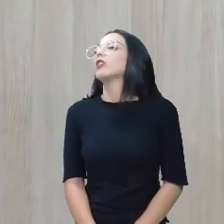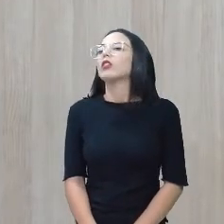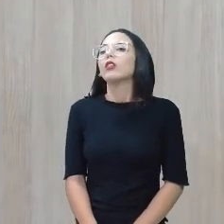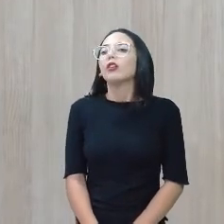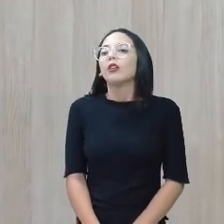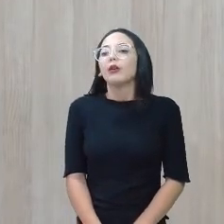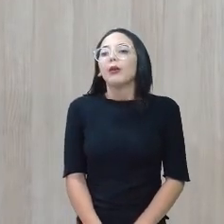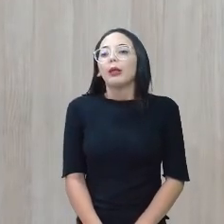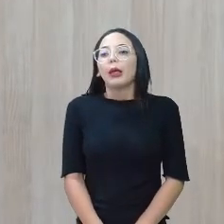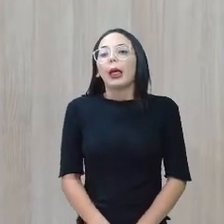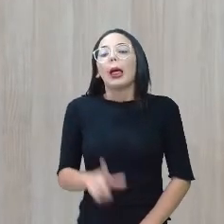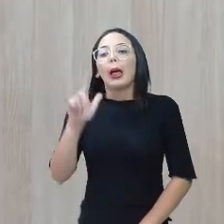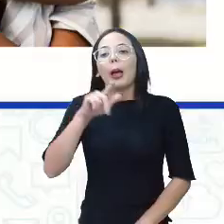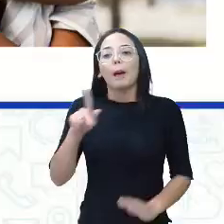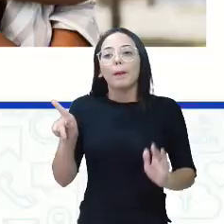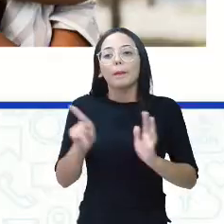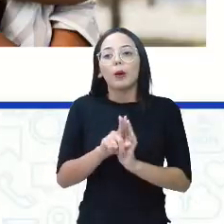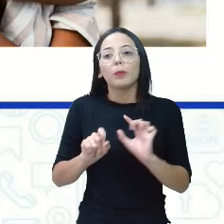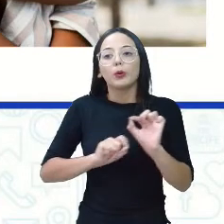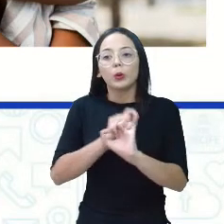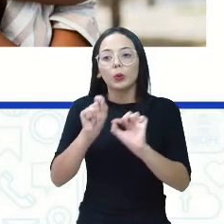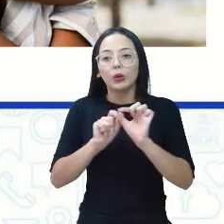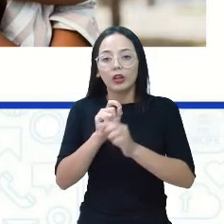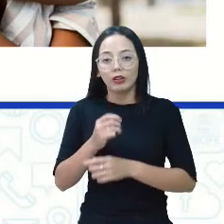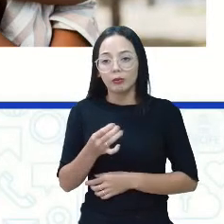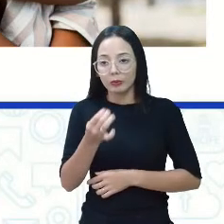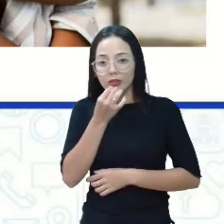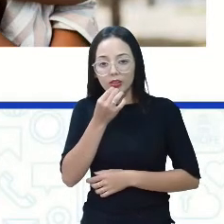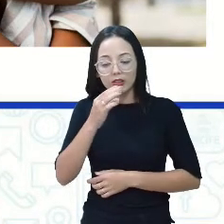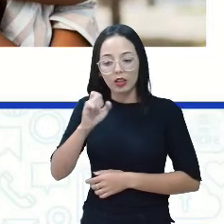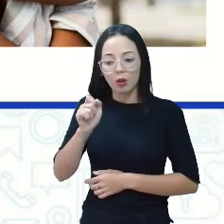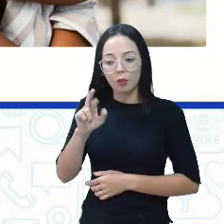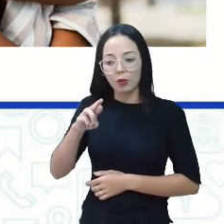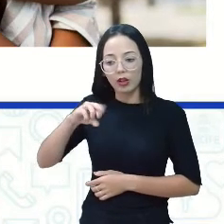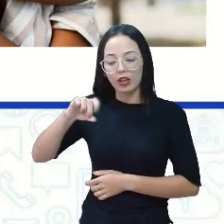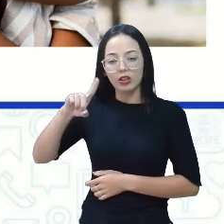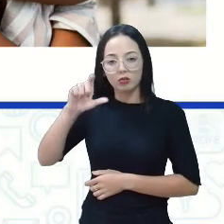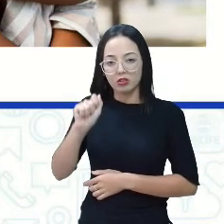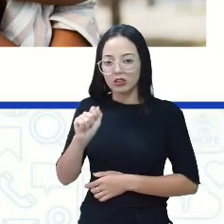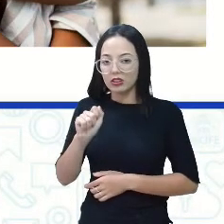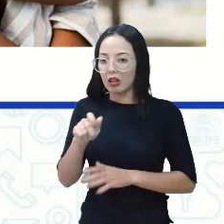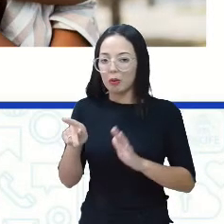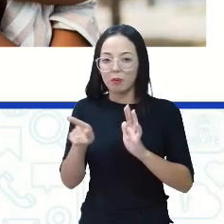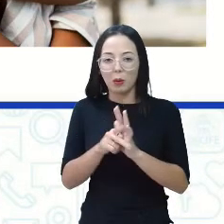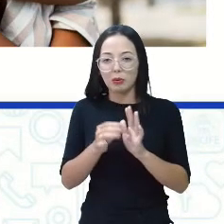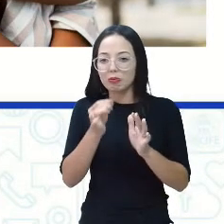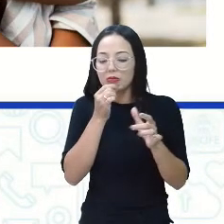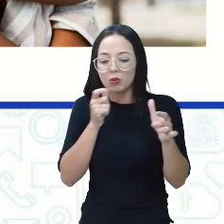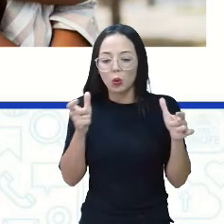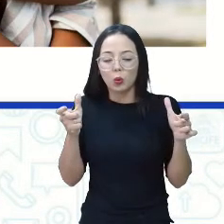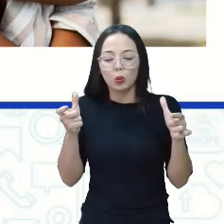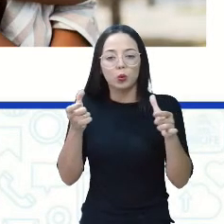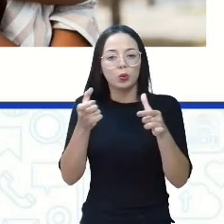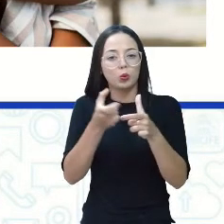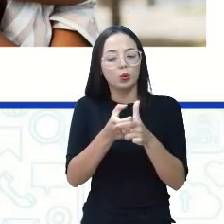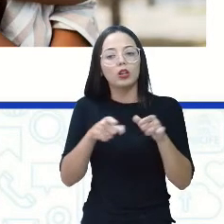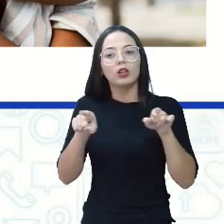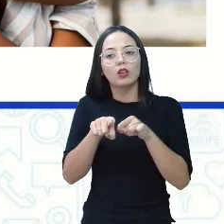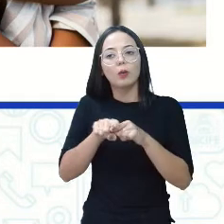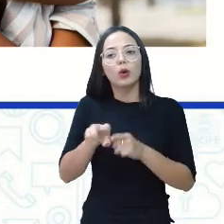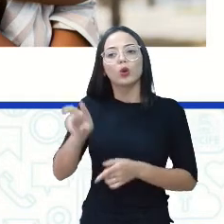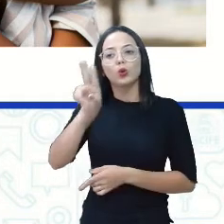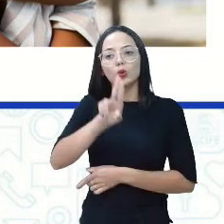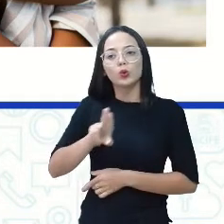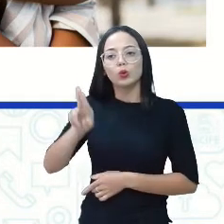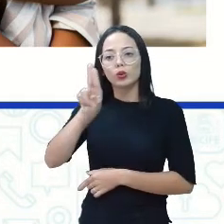Esse método é um método de eficácia muito baixa, né? O espermicida. A eficácia é baixíssima e também ele é usado